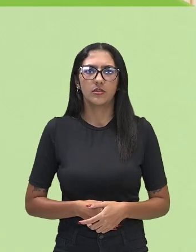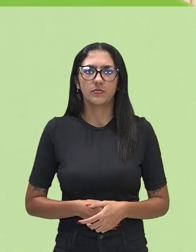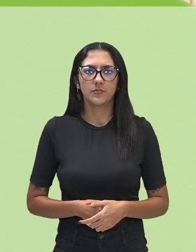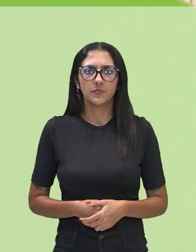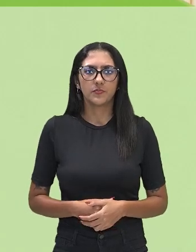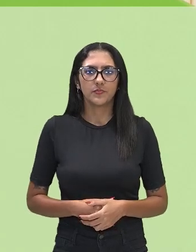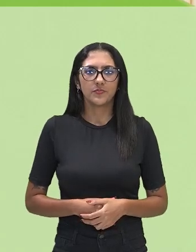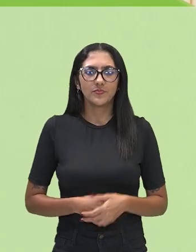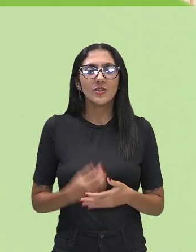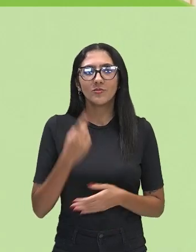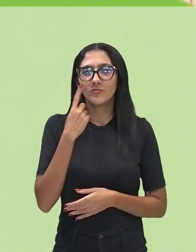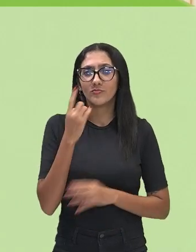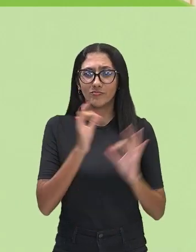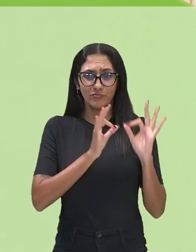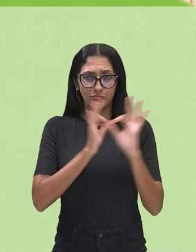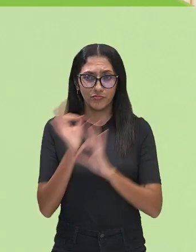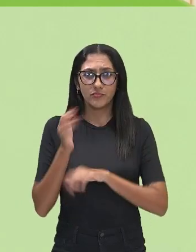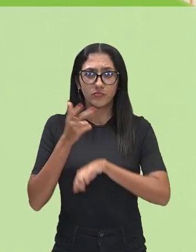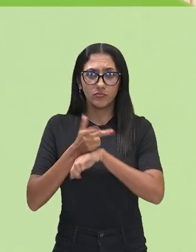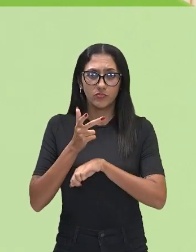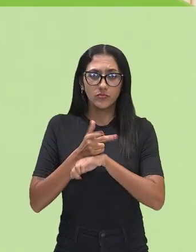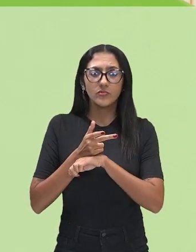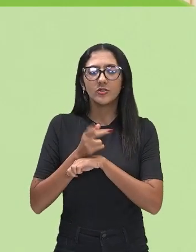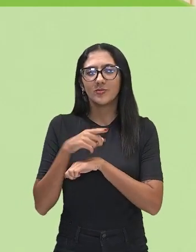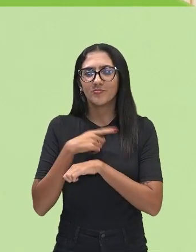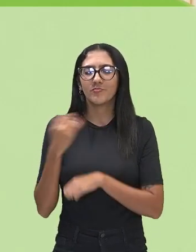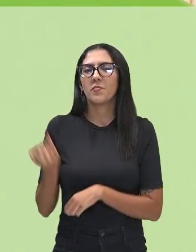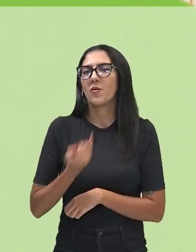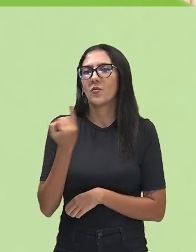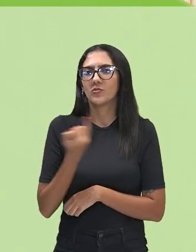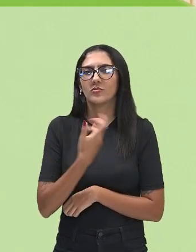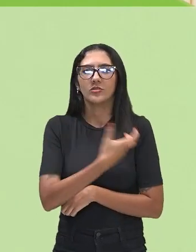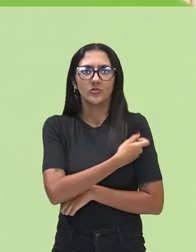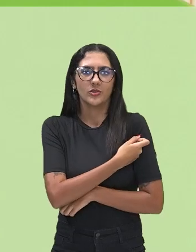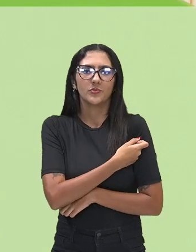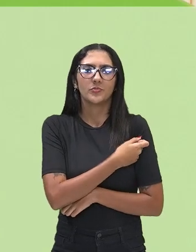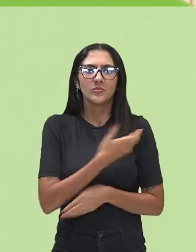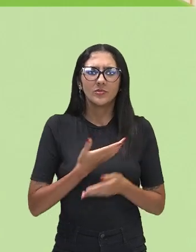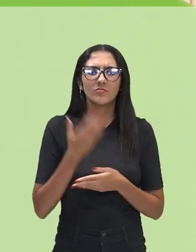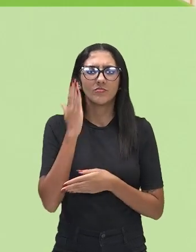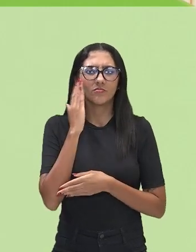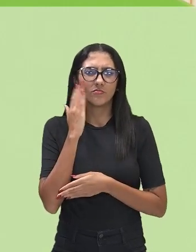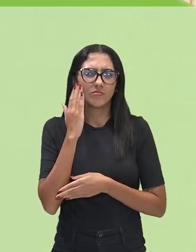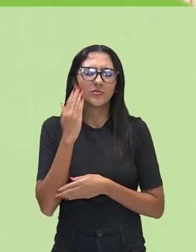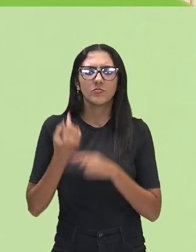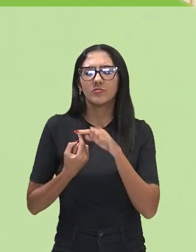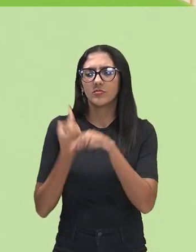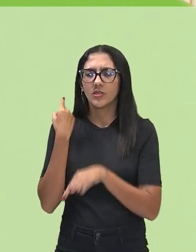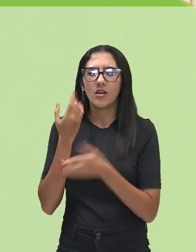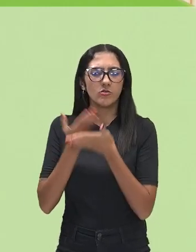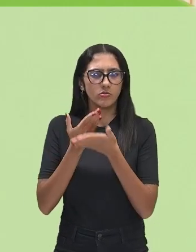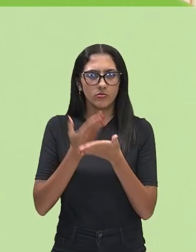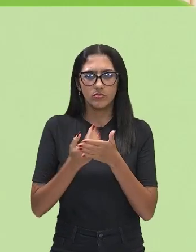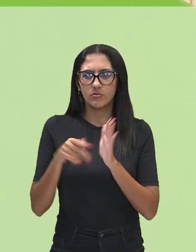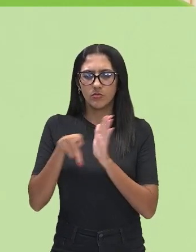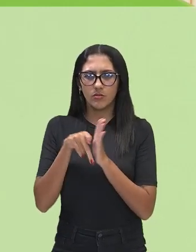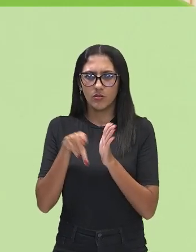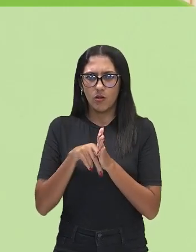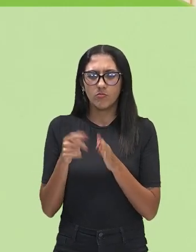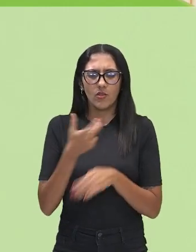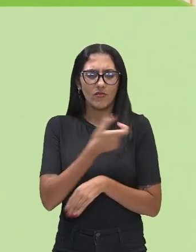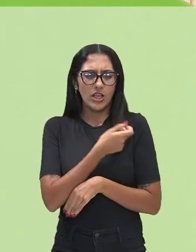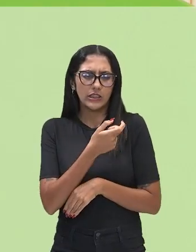Viram aí no vídeo? É importante a vacinação. Então, desde aqueles primeiros estudos de Edward Jenner